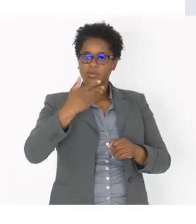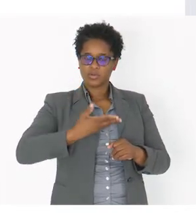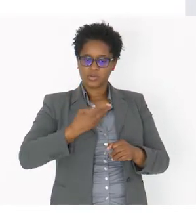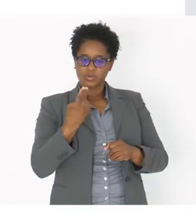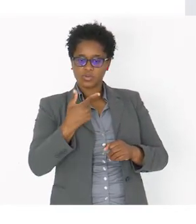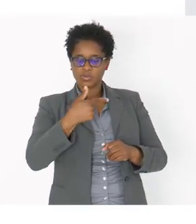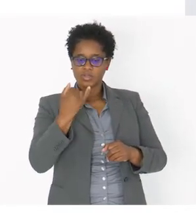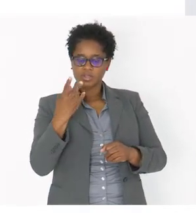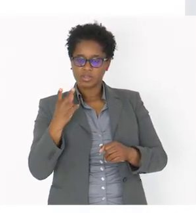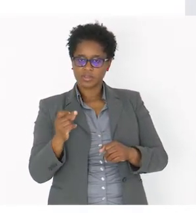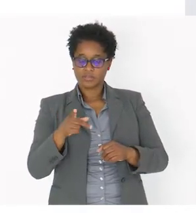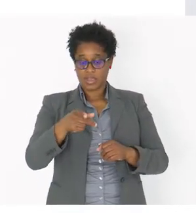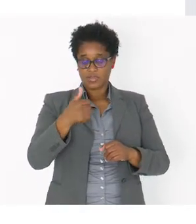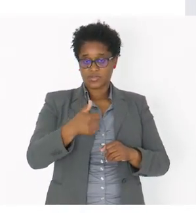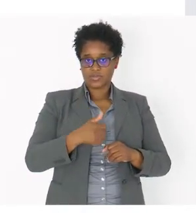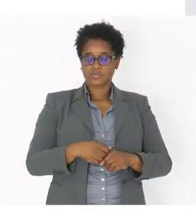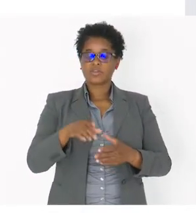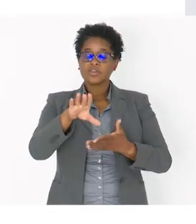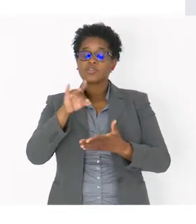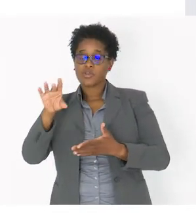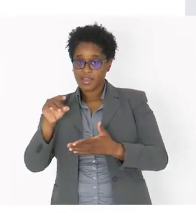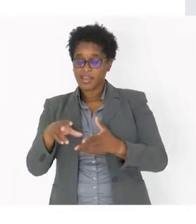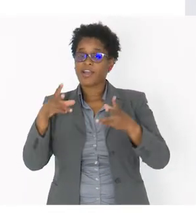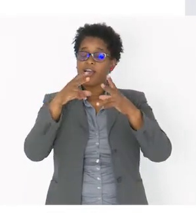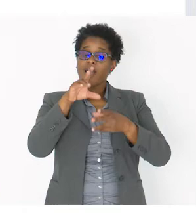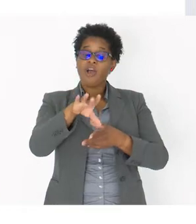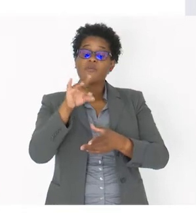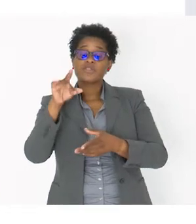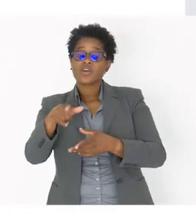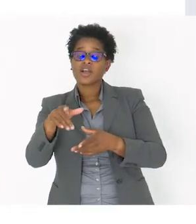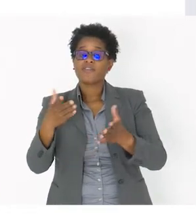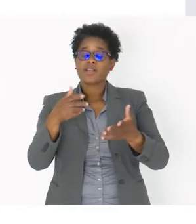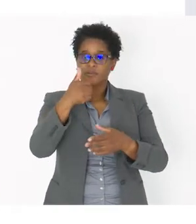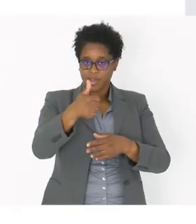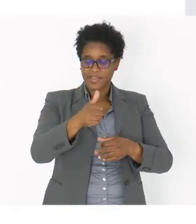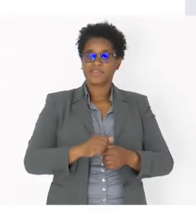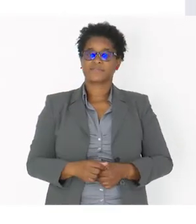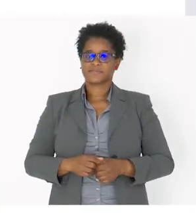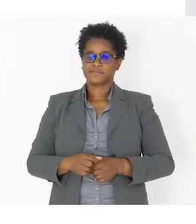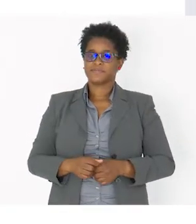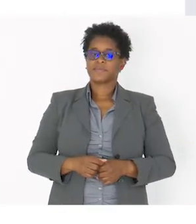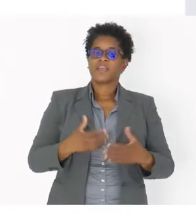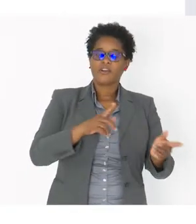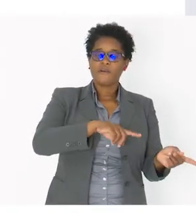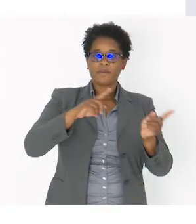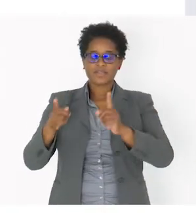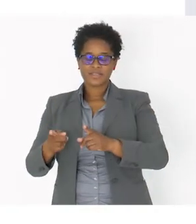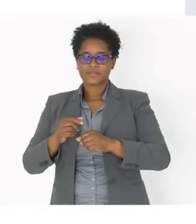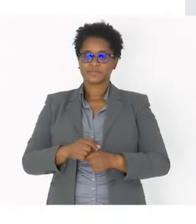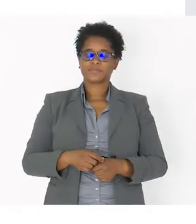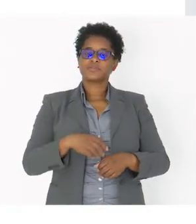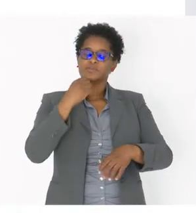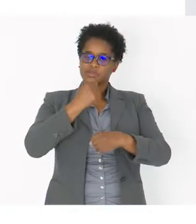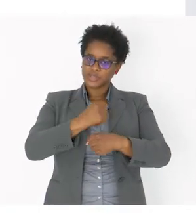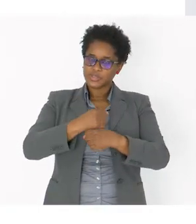reprodutiva. Isso mesmo. Escolheram a opção correta. Agora passemos para